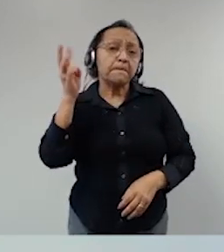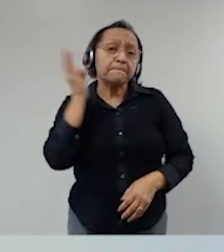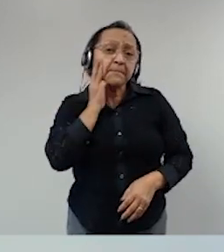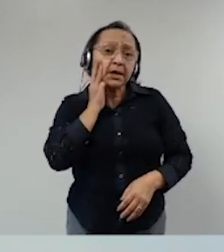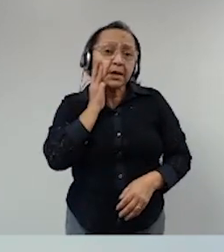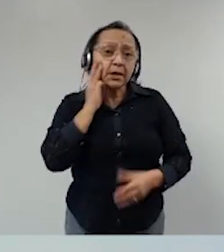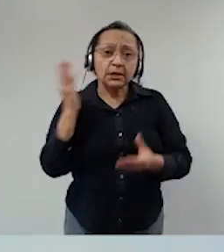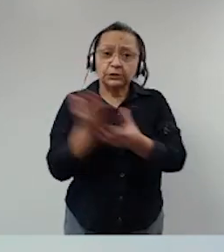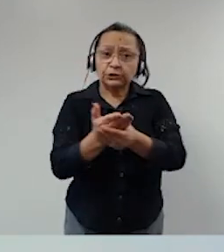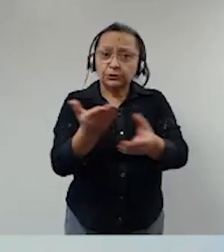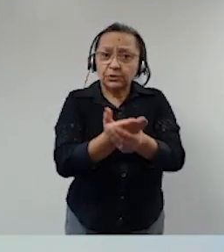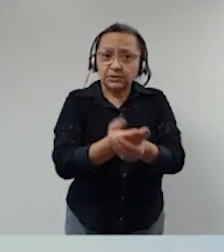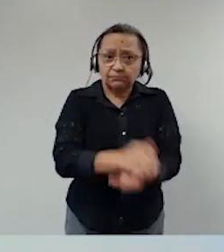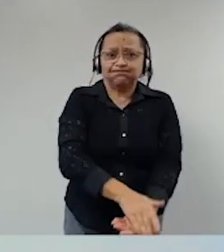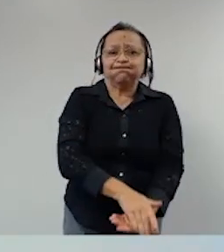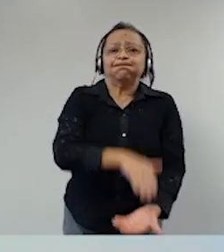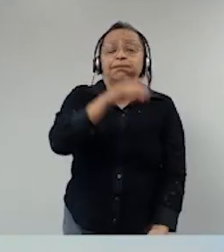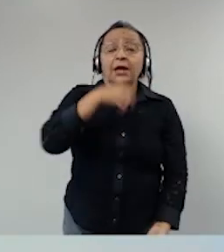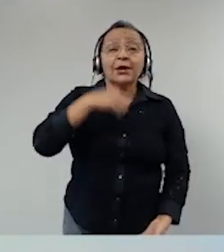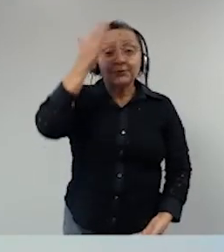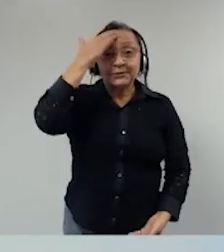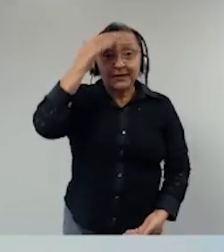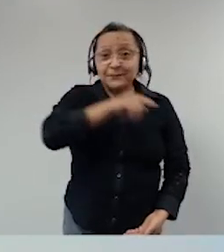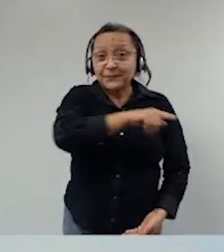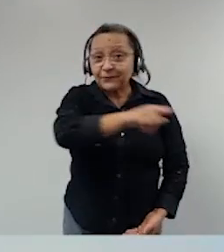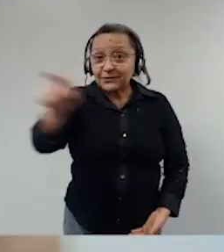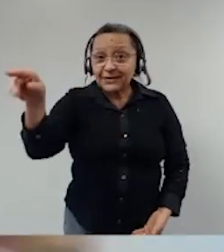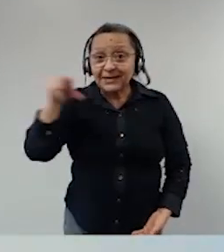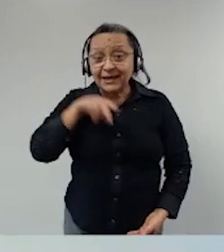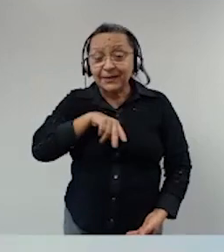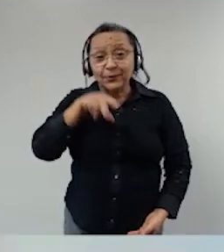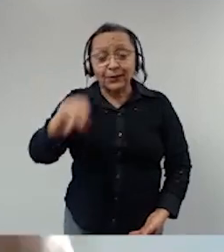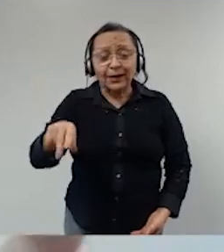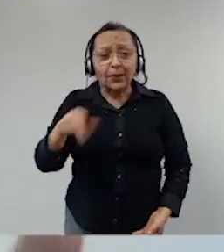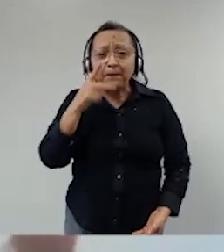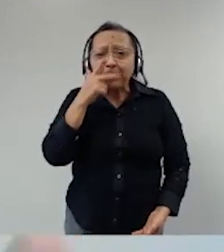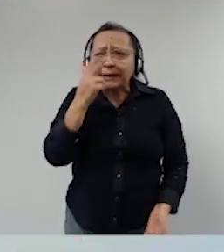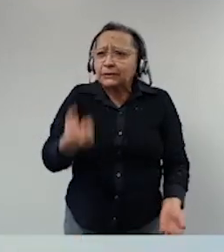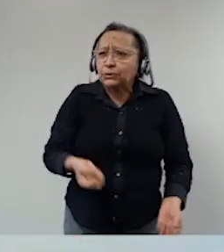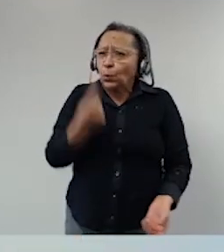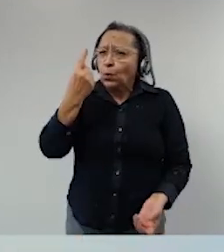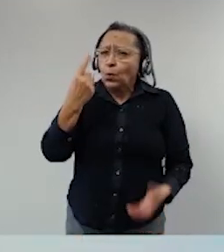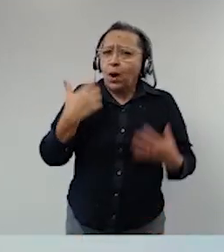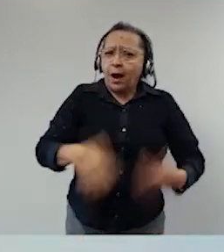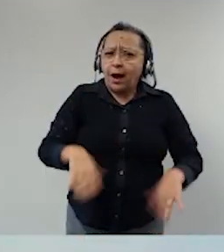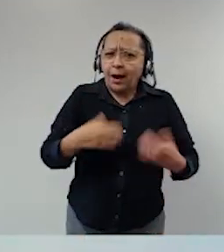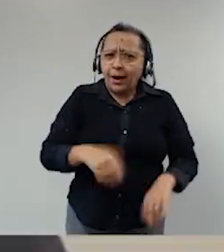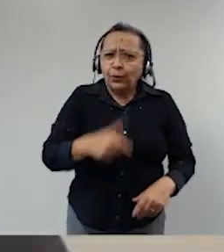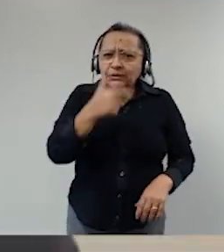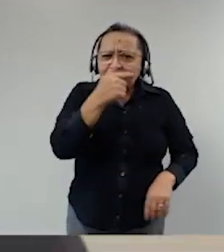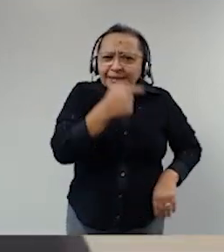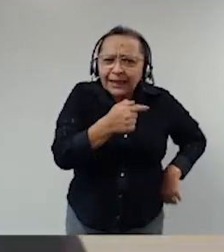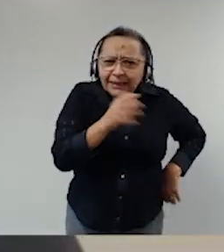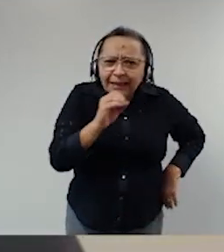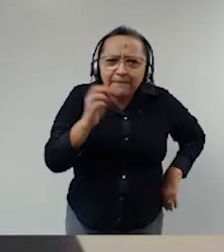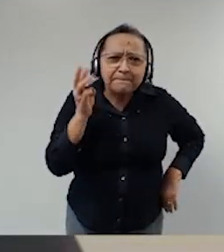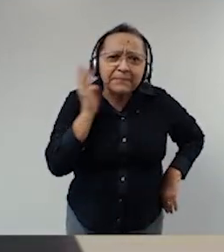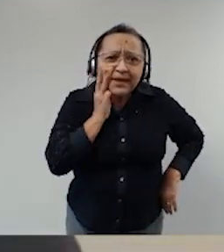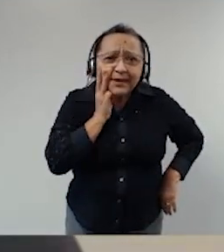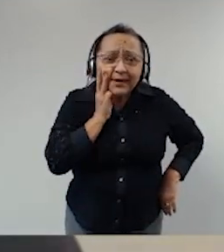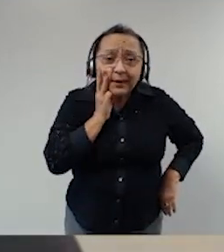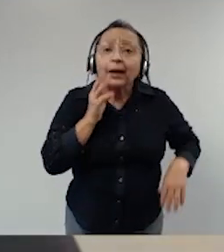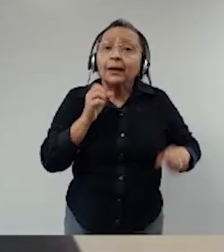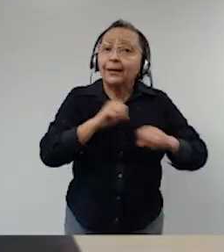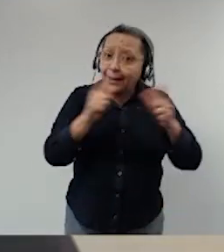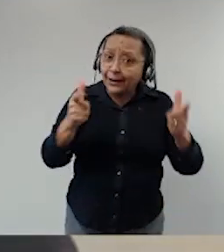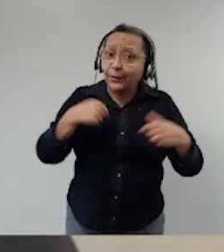processos. Eu sei que para vocês, em Portugal, esse número parece uma coisa extraordinária, e de fato é. É extraordinário, é 1/3 da